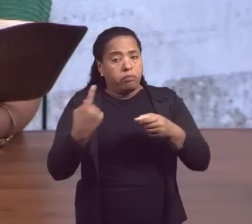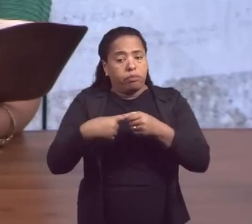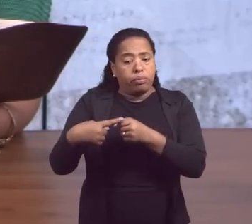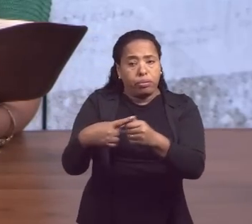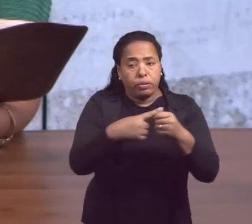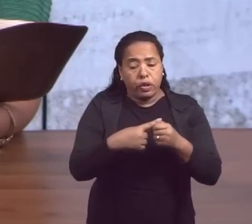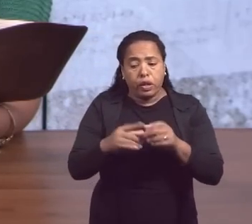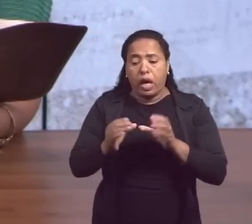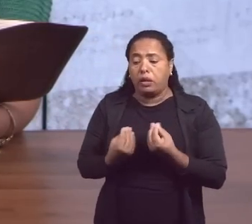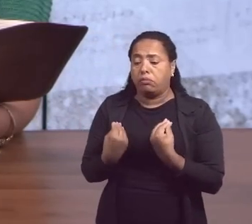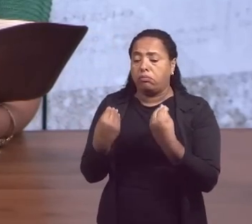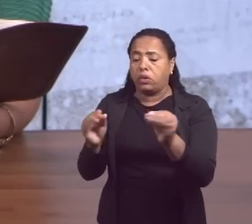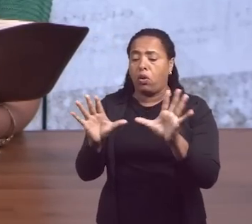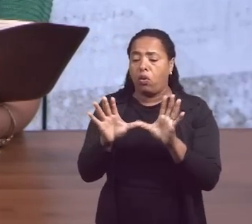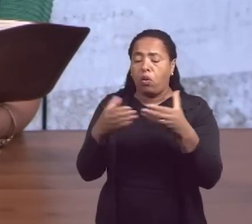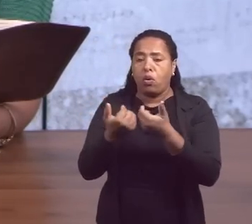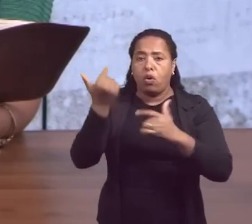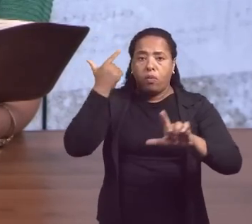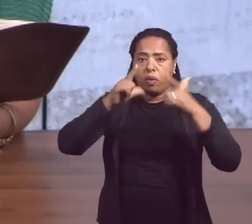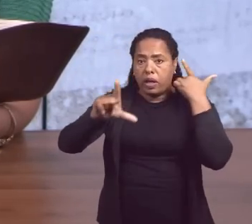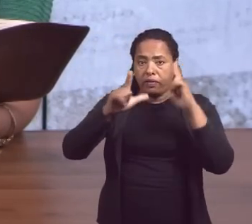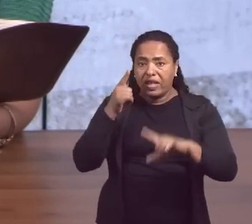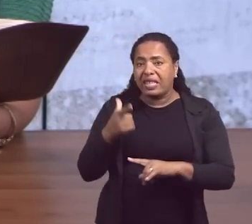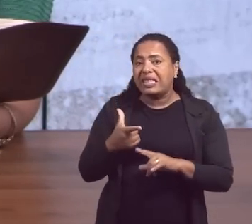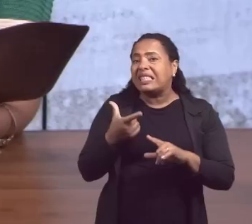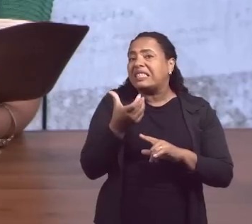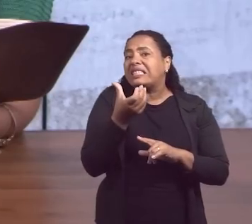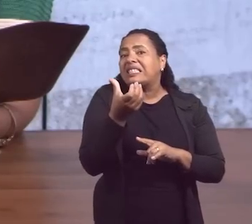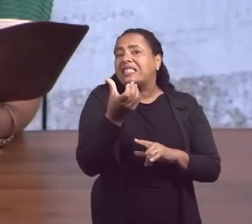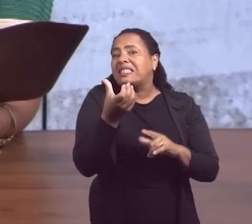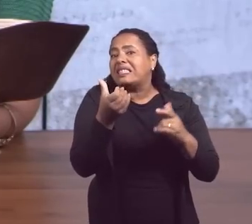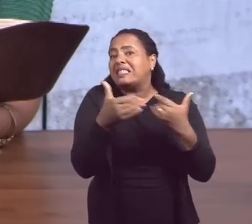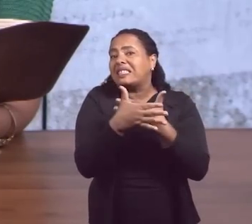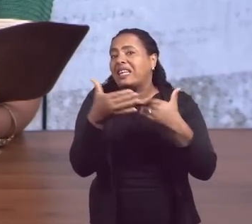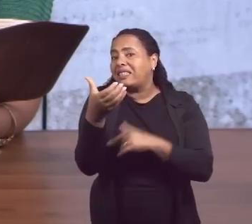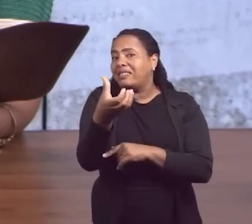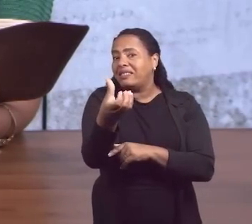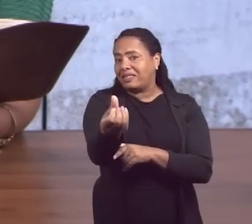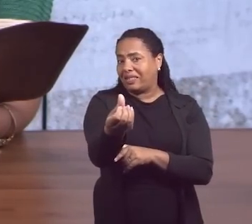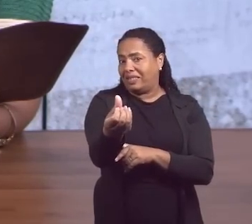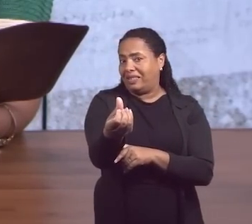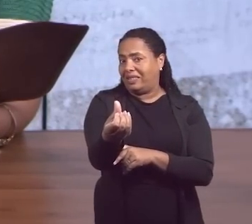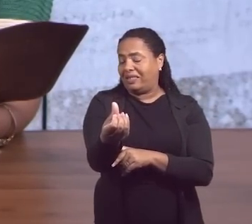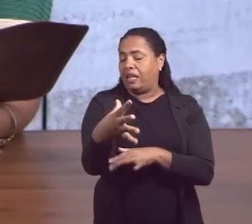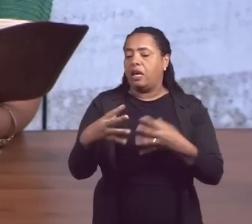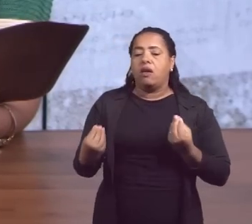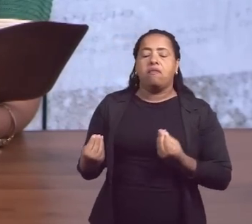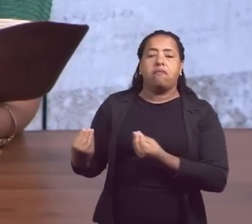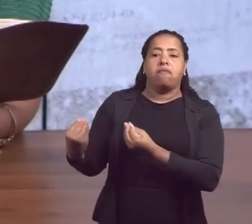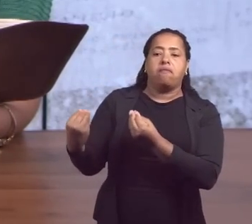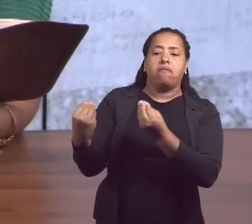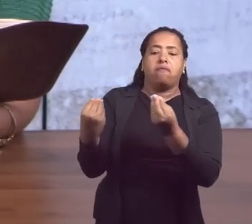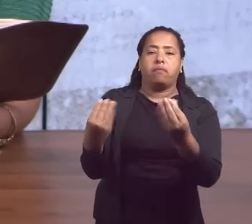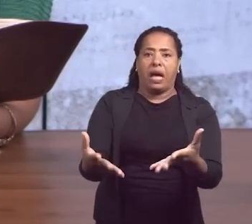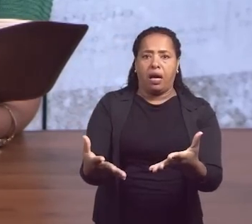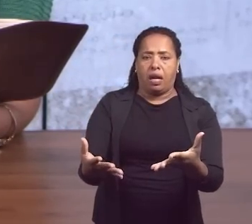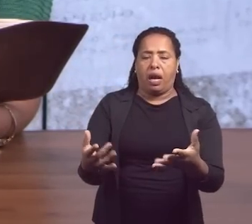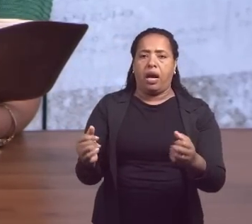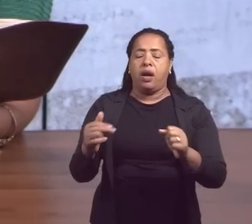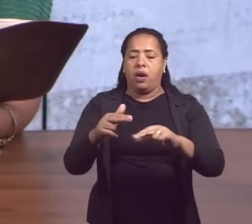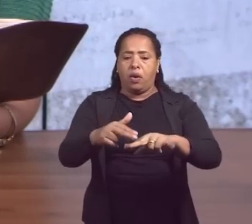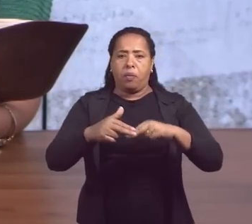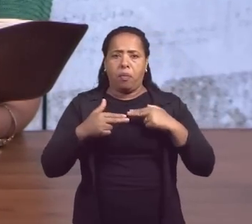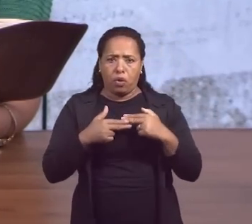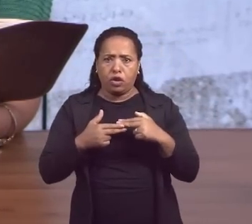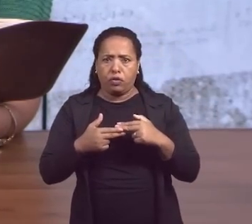levitas, haverá 6 cidades de refúgio, as quais dareis para que o homicida